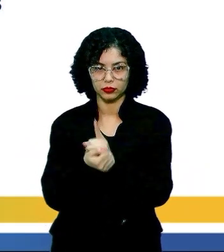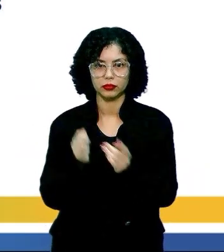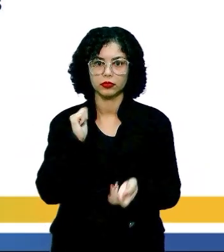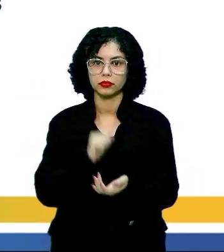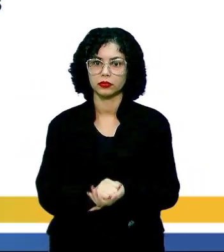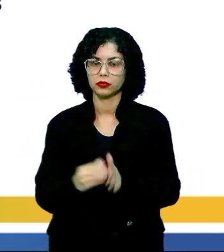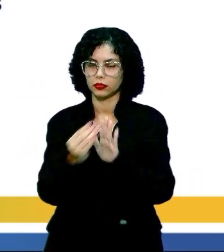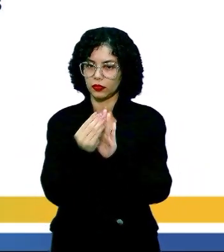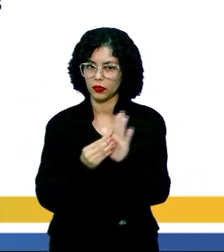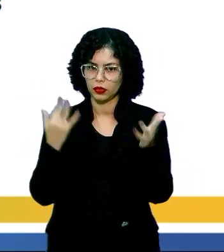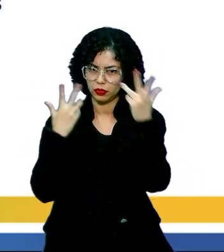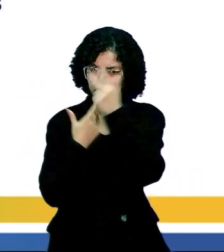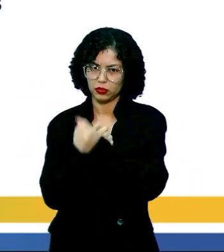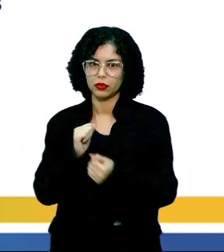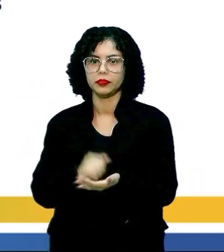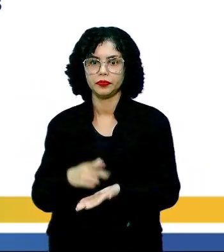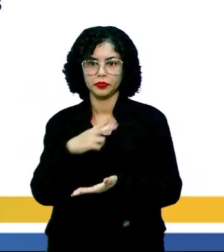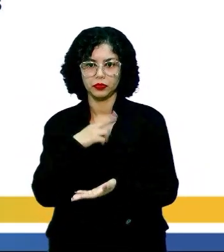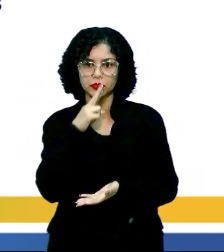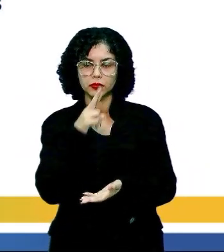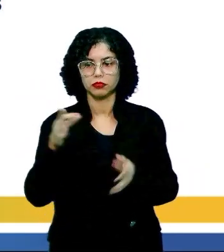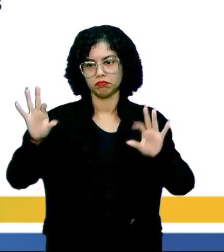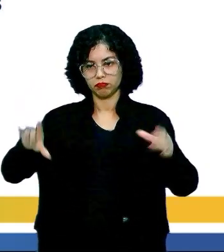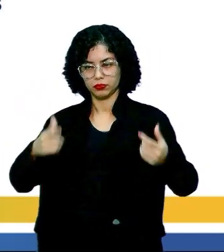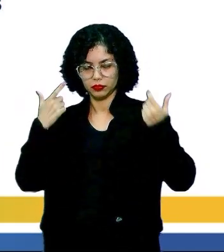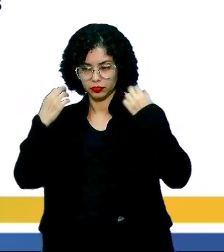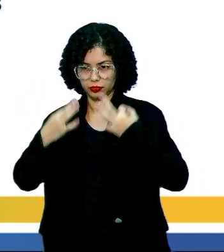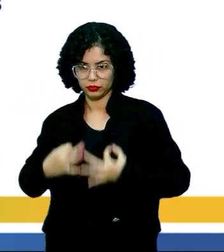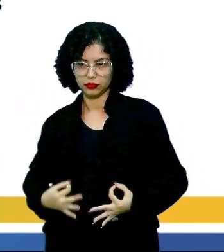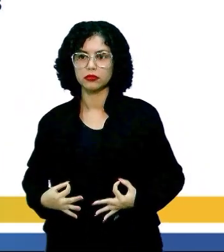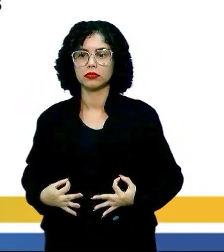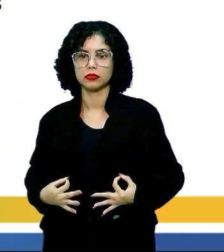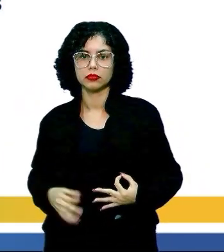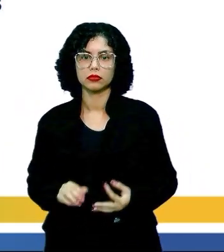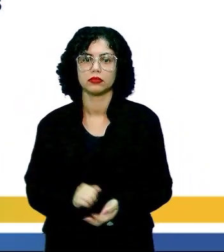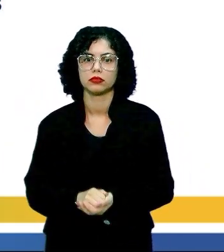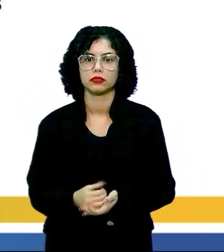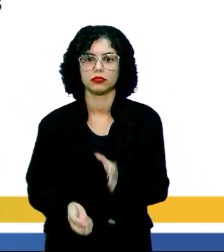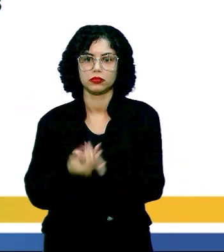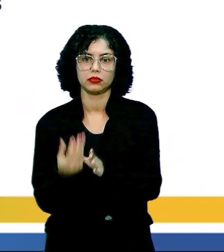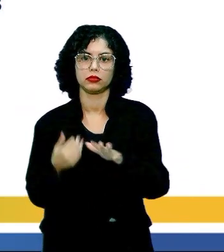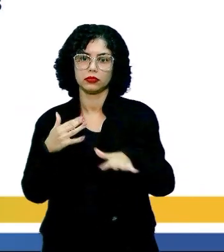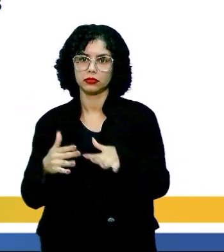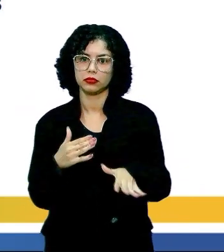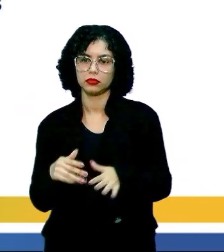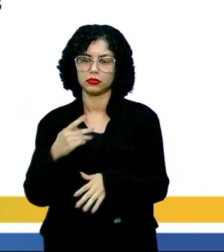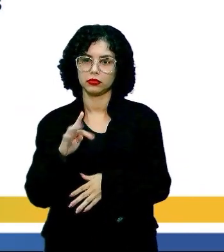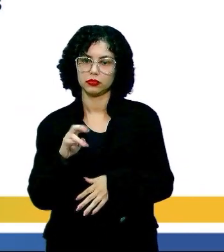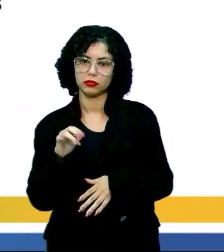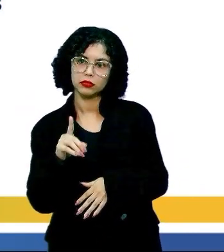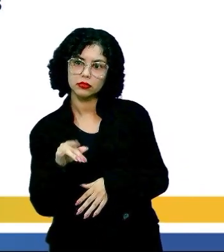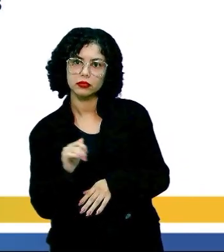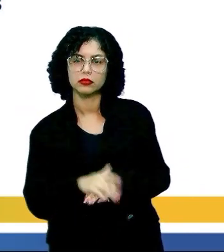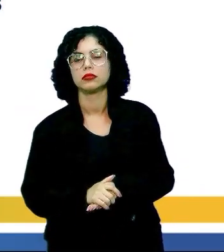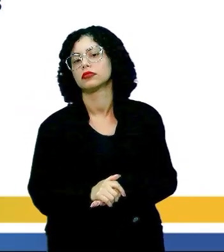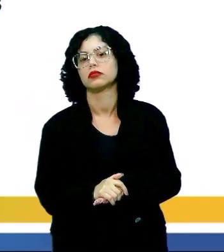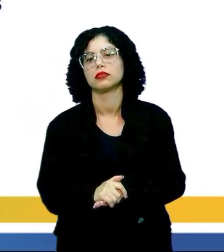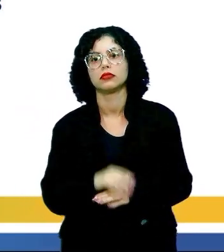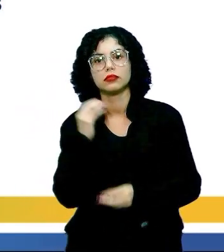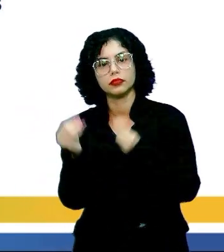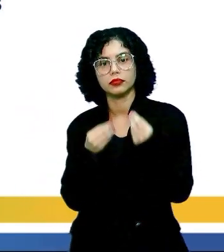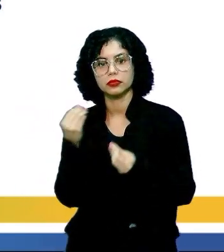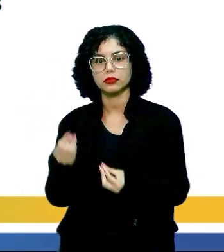atingir padrões de beleza obter resultados de alta performance reproduzir movimentos pré-determinados